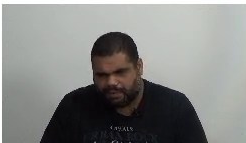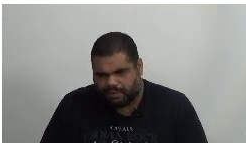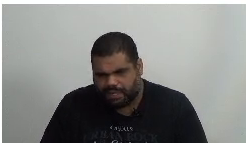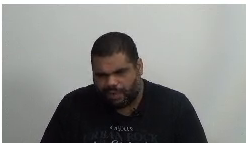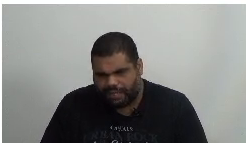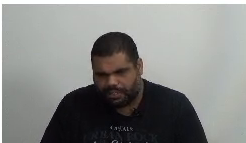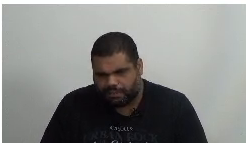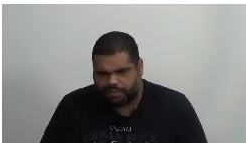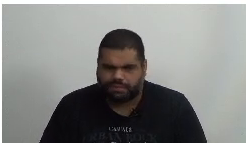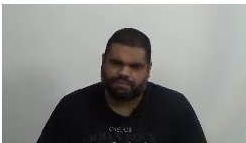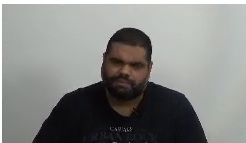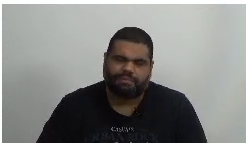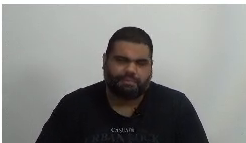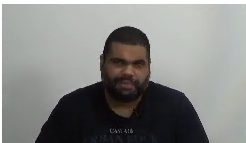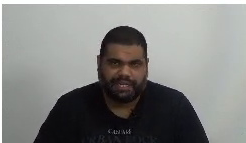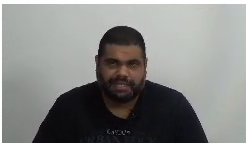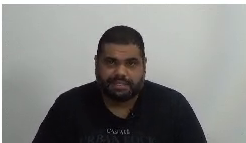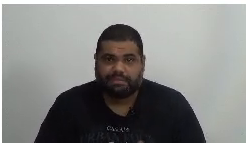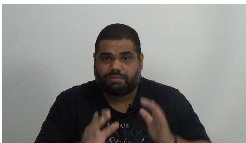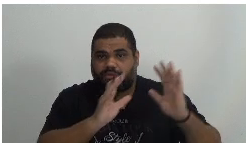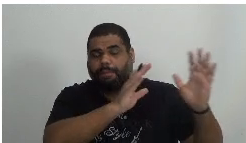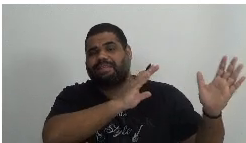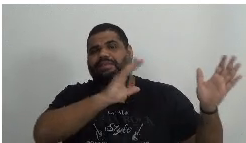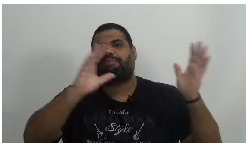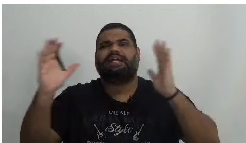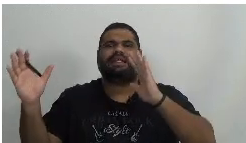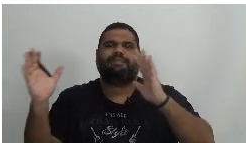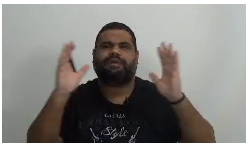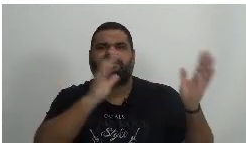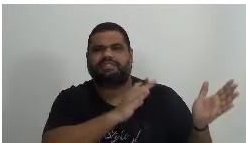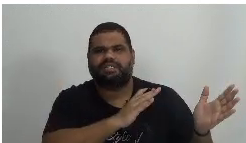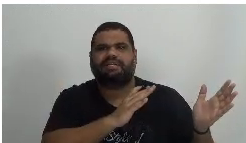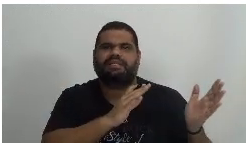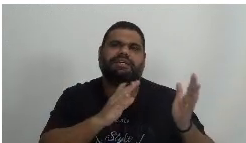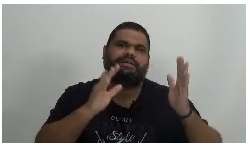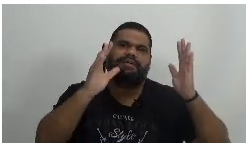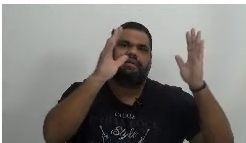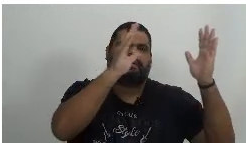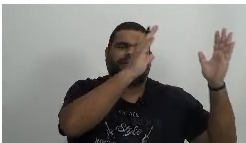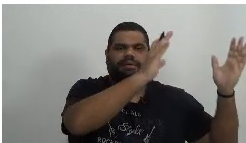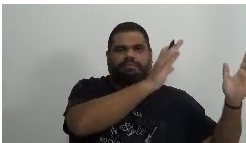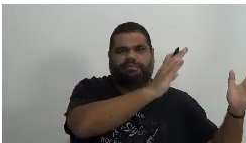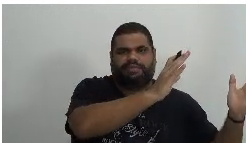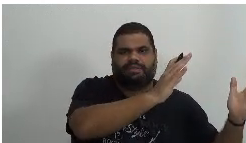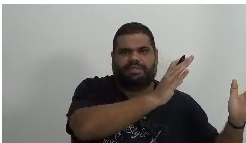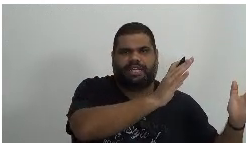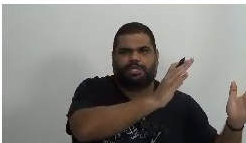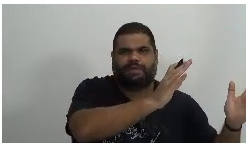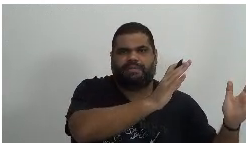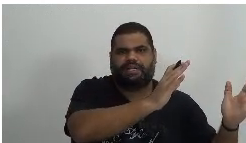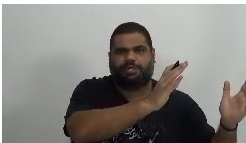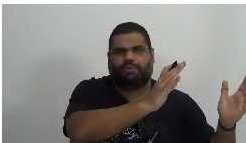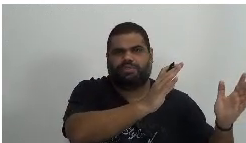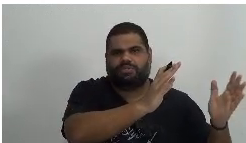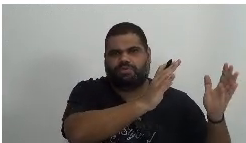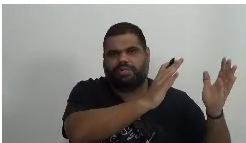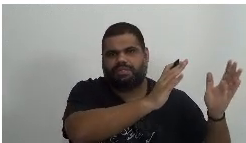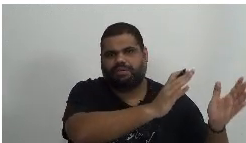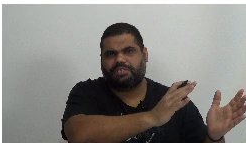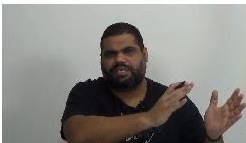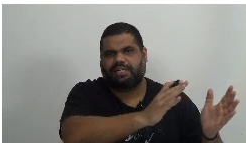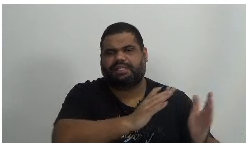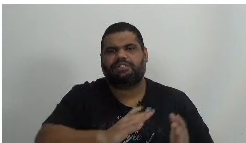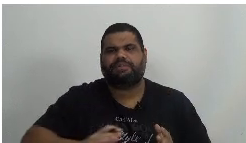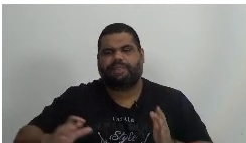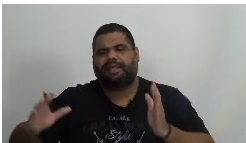tem o quê? Os algarismos. Beleza? Só para separar ali para você entender. Três primeiras posições